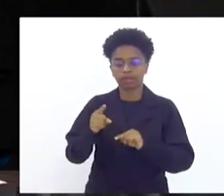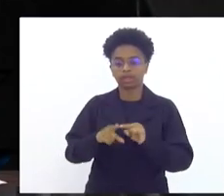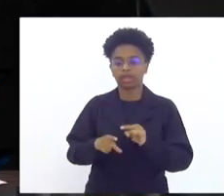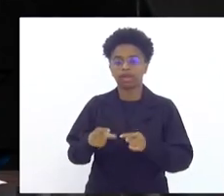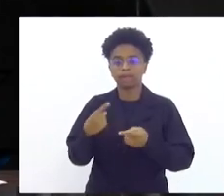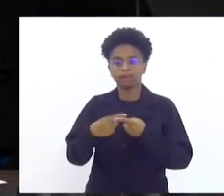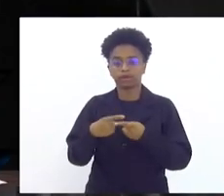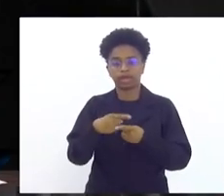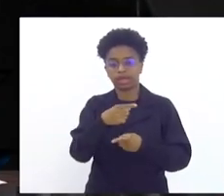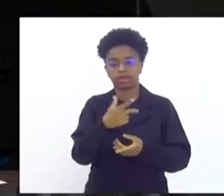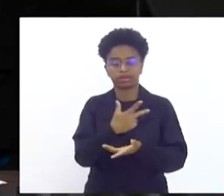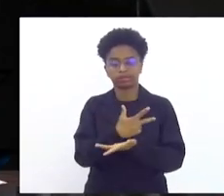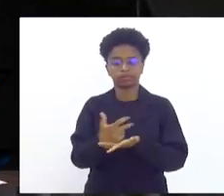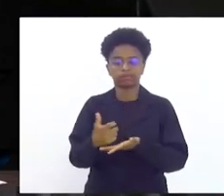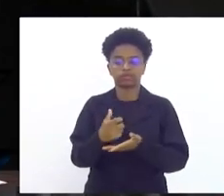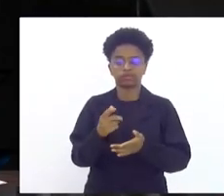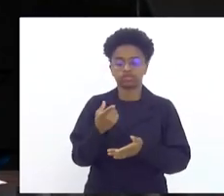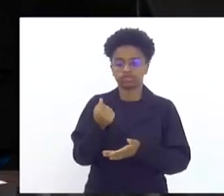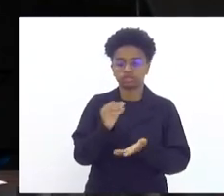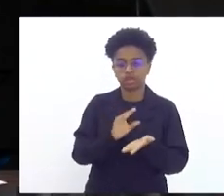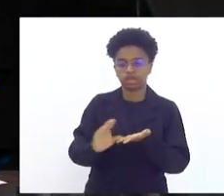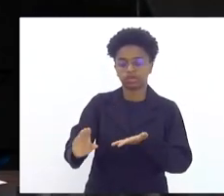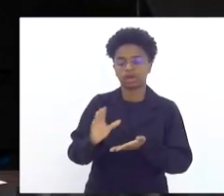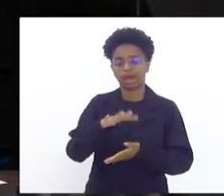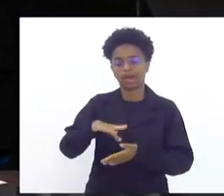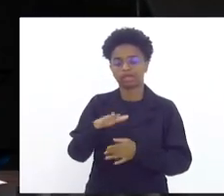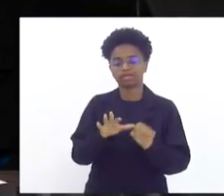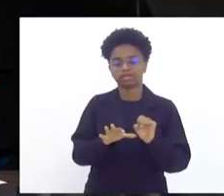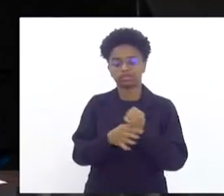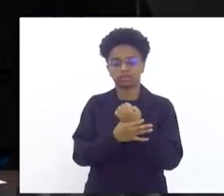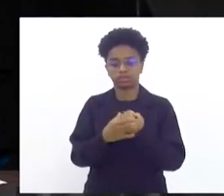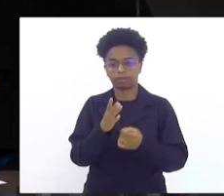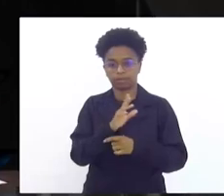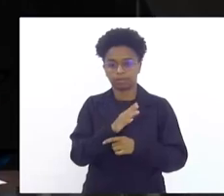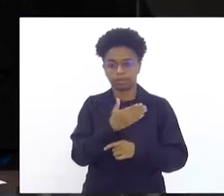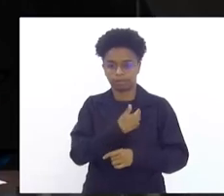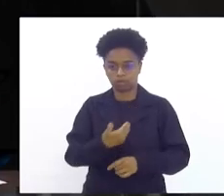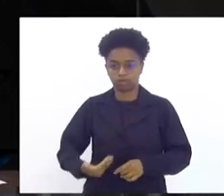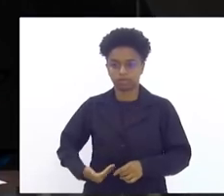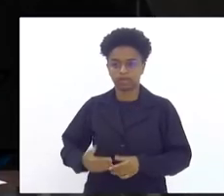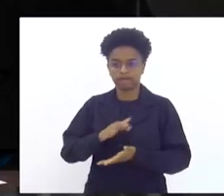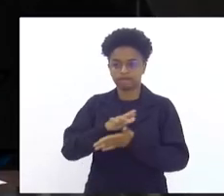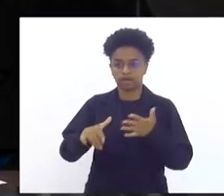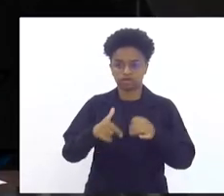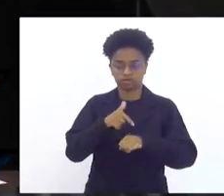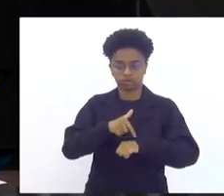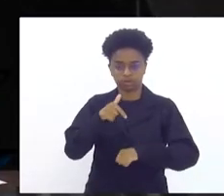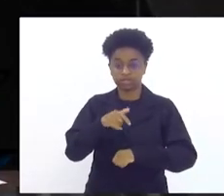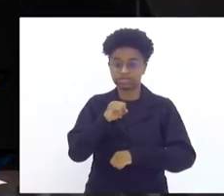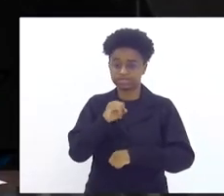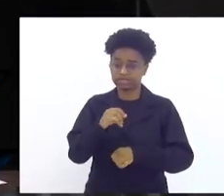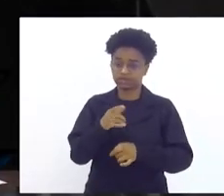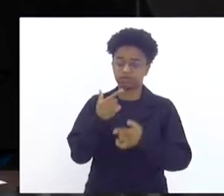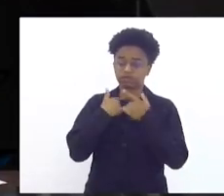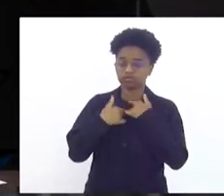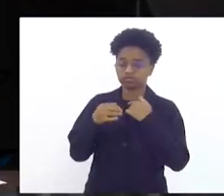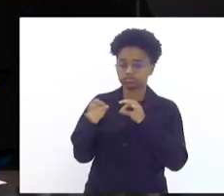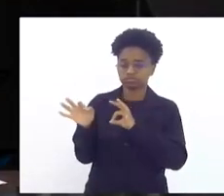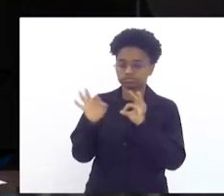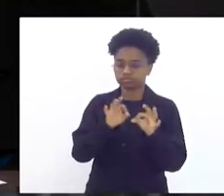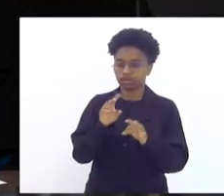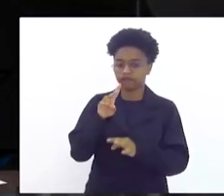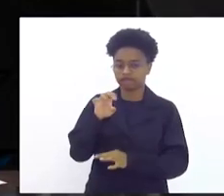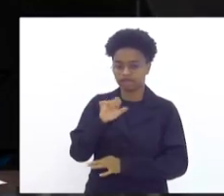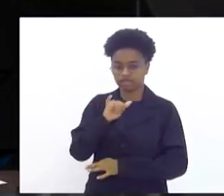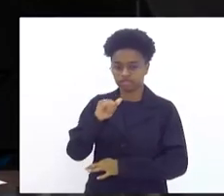caçou a verba da segurança pública em diversas vezes no mandato dele tá aqui para quem quiser conferir ó a matéria da Veja né